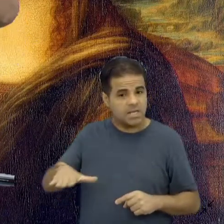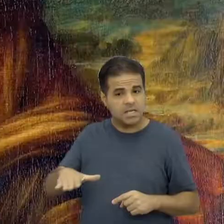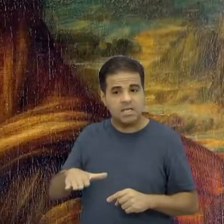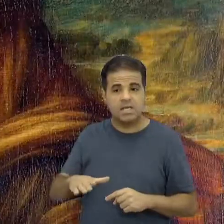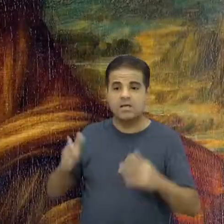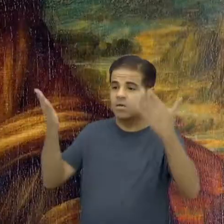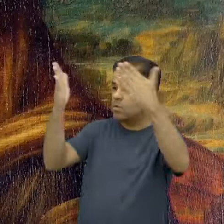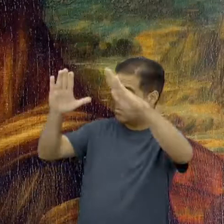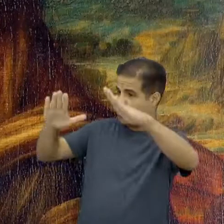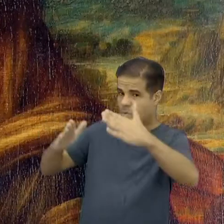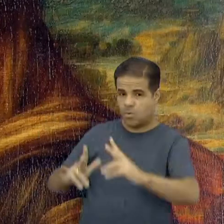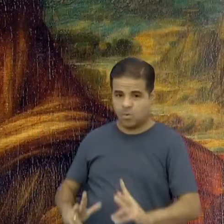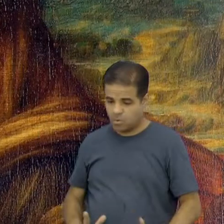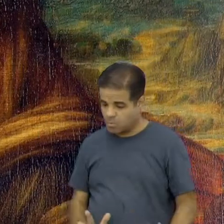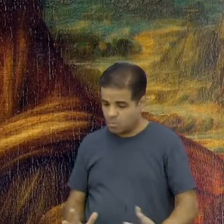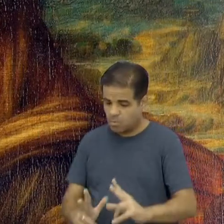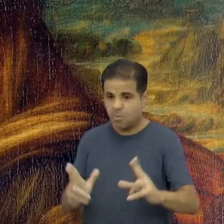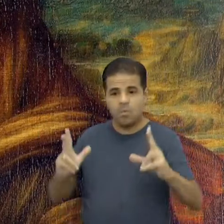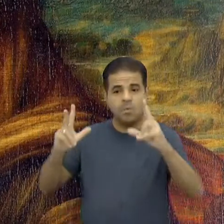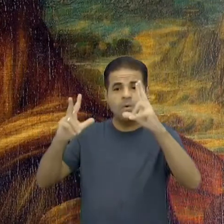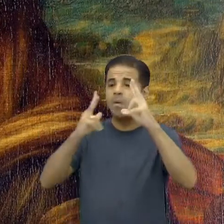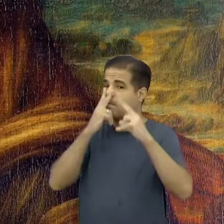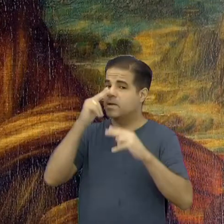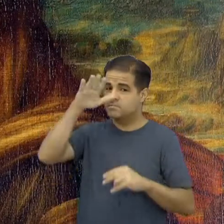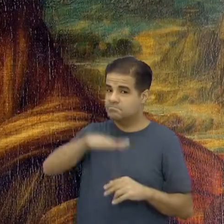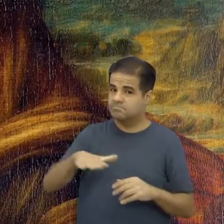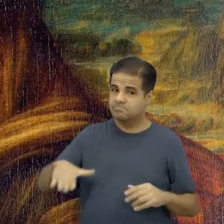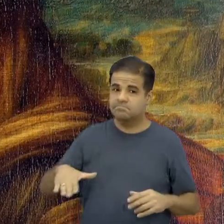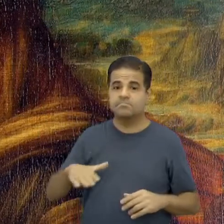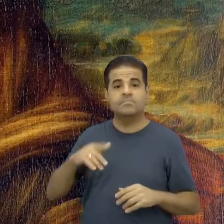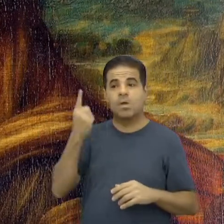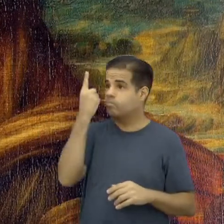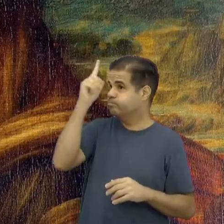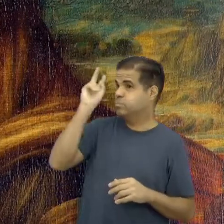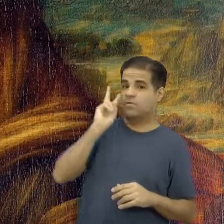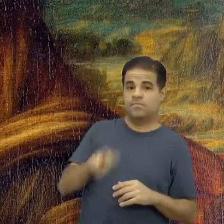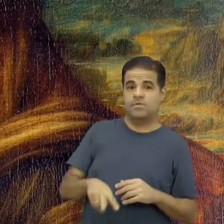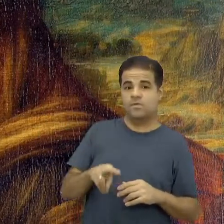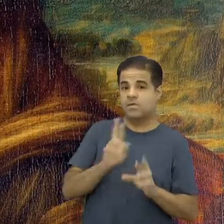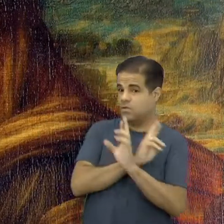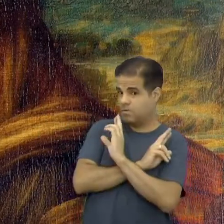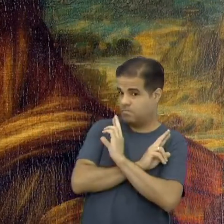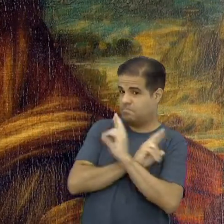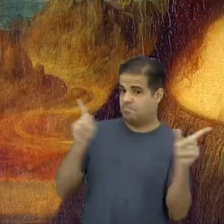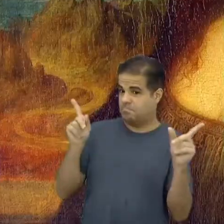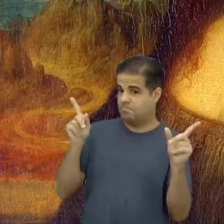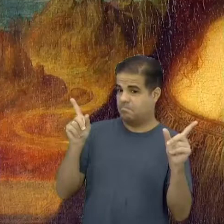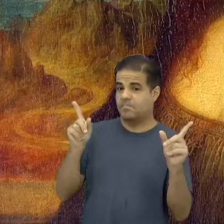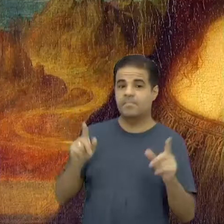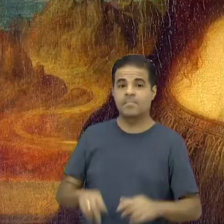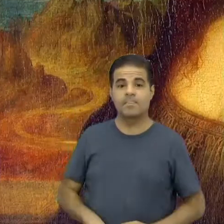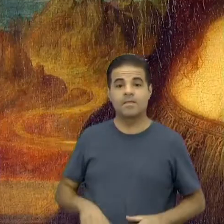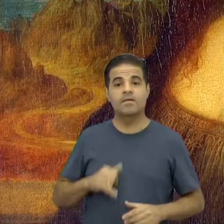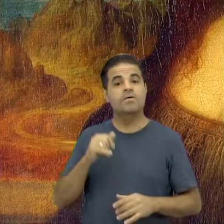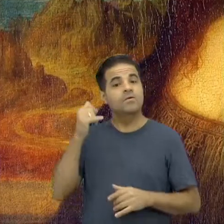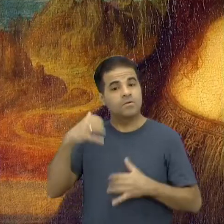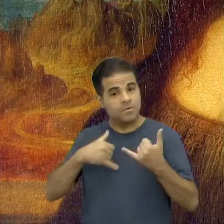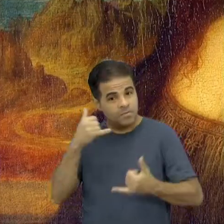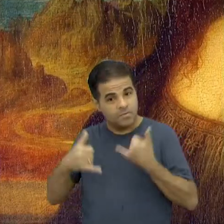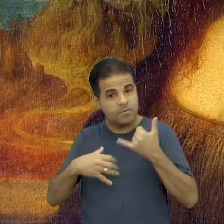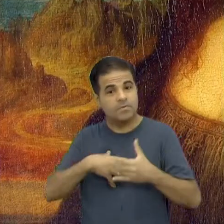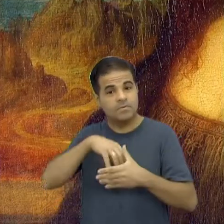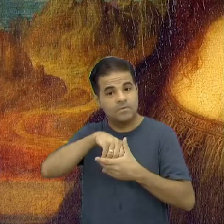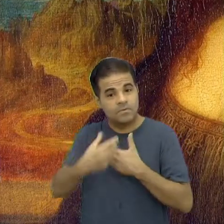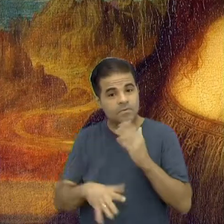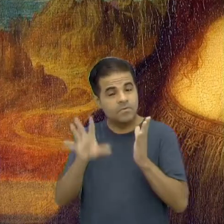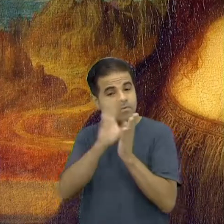ele recortou mesmo o banner, parecia uma criança mesmo. Foi a única vez também que eu vi uma coisa bem diferente. Olha só, já brincou com a forma conteúdo,